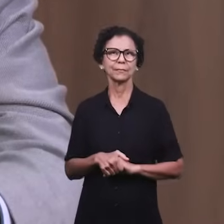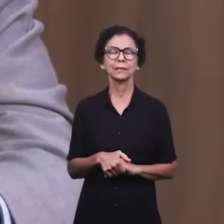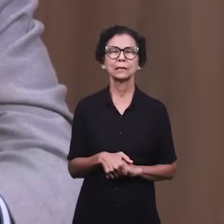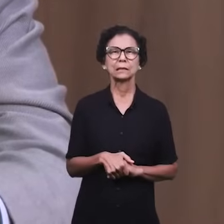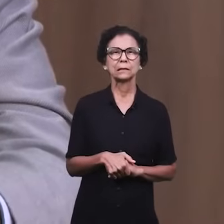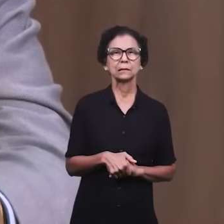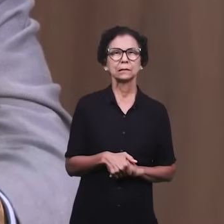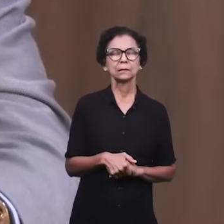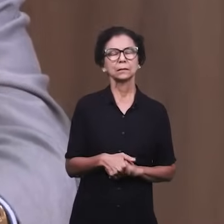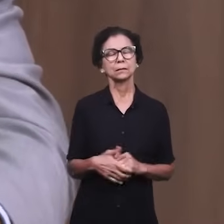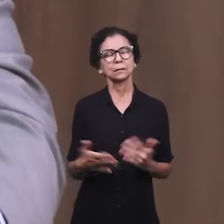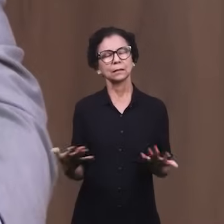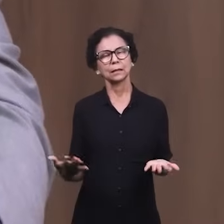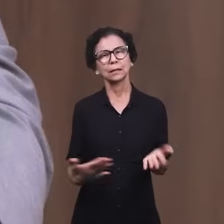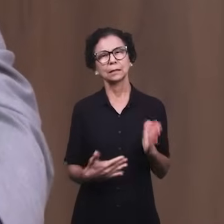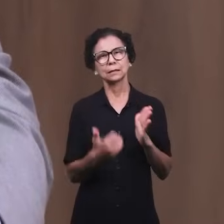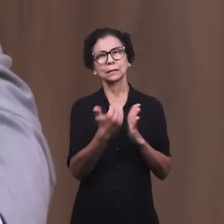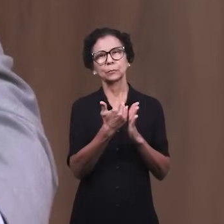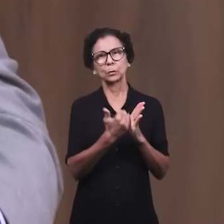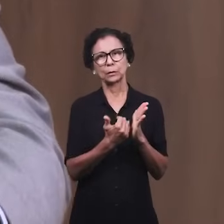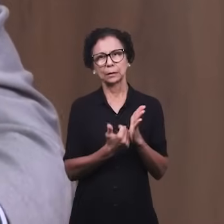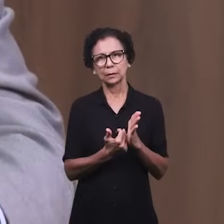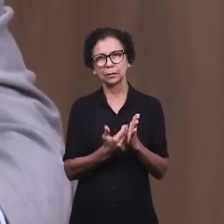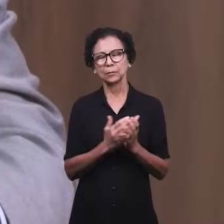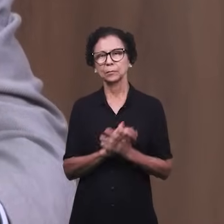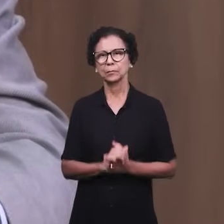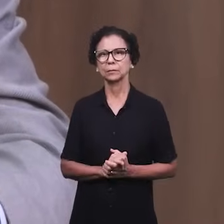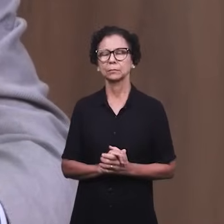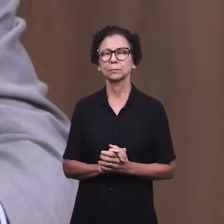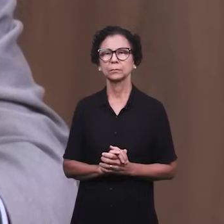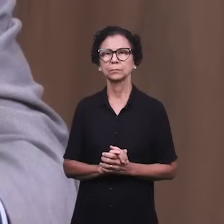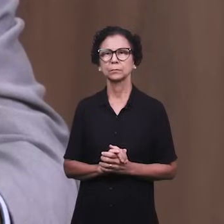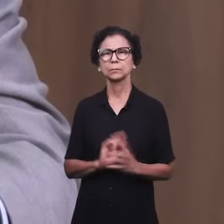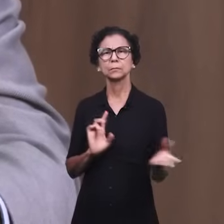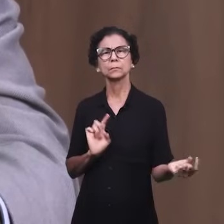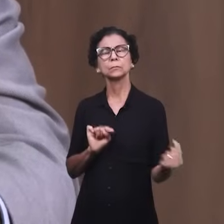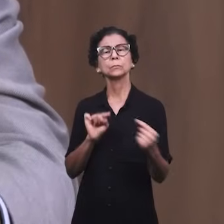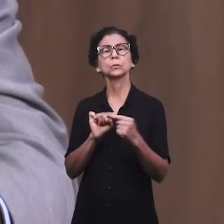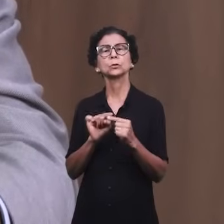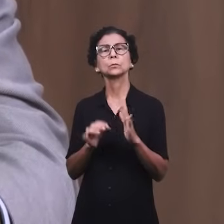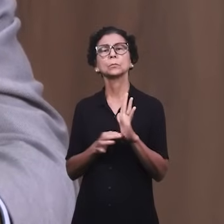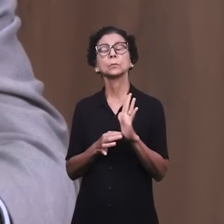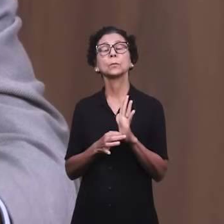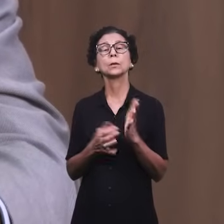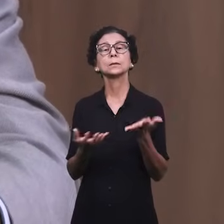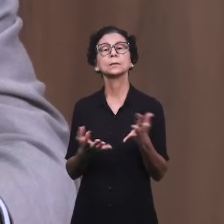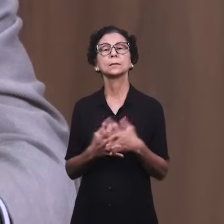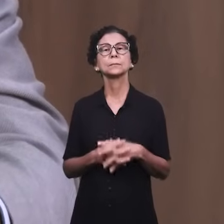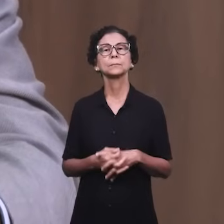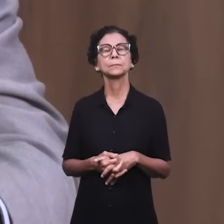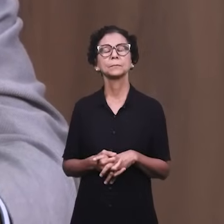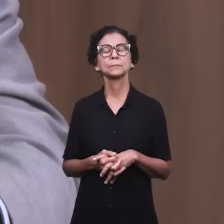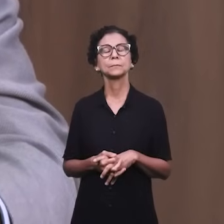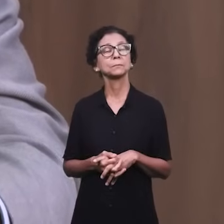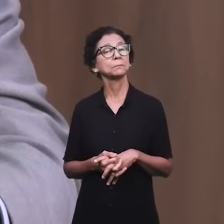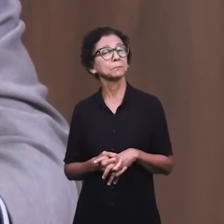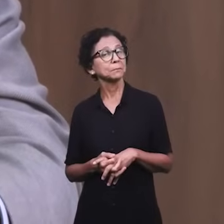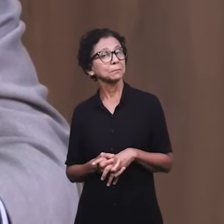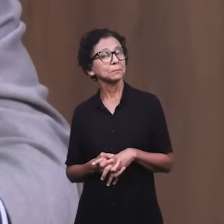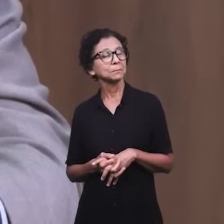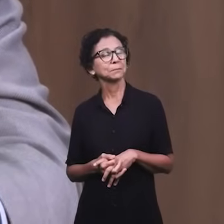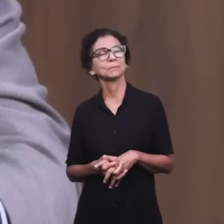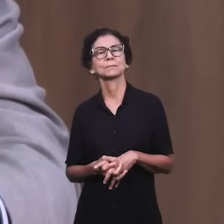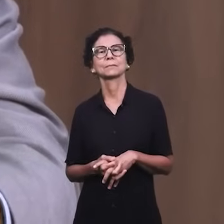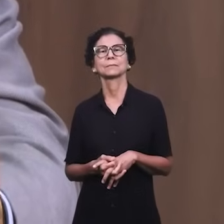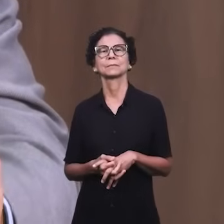programa Eu sempre gosto de falar já no início Qual o nosso objetivo Qual o propósito do programa nosso objetivo aqui é